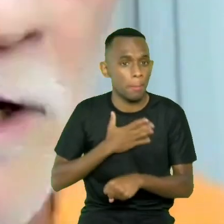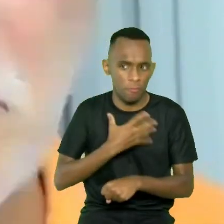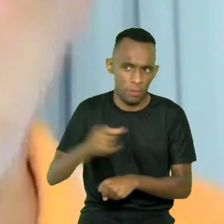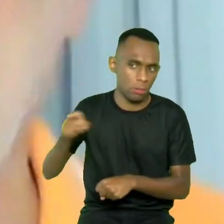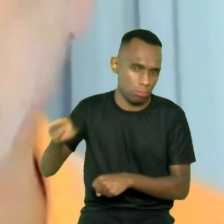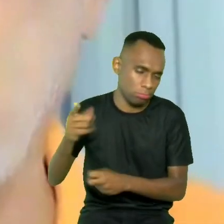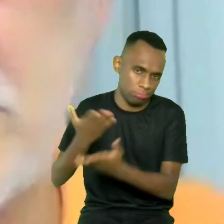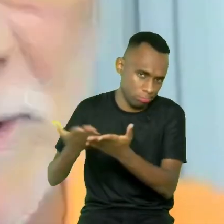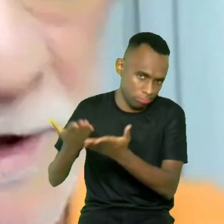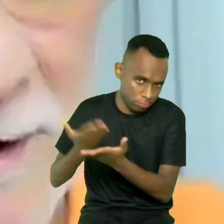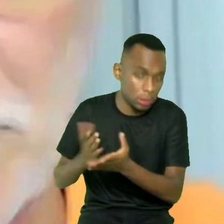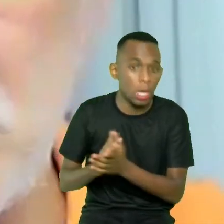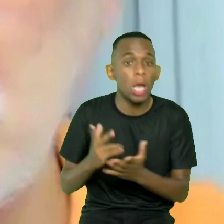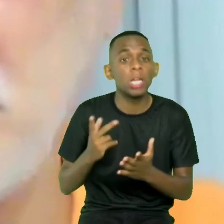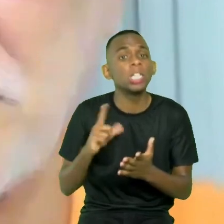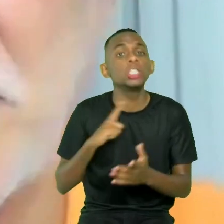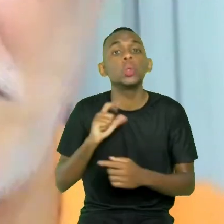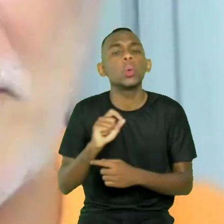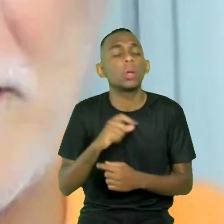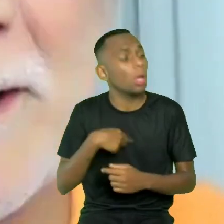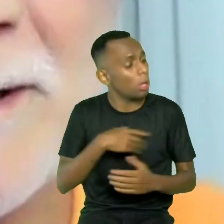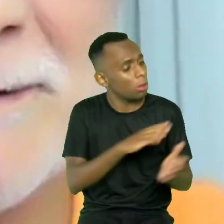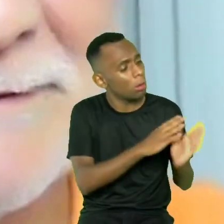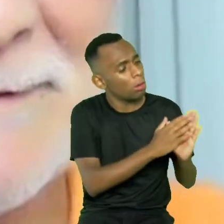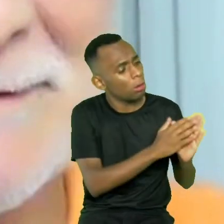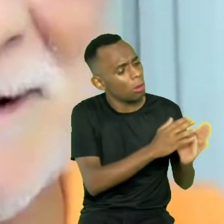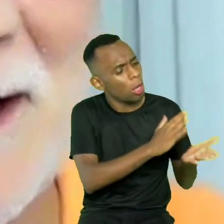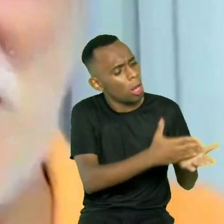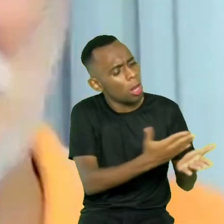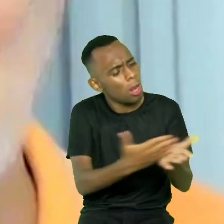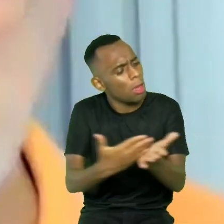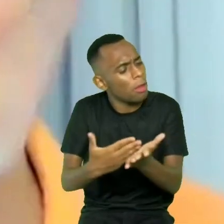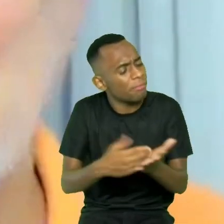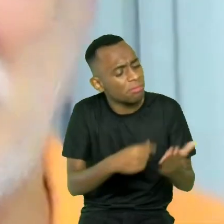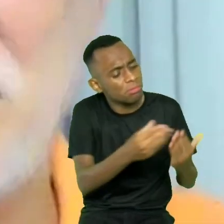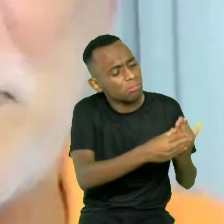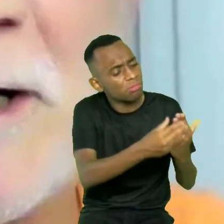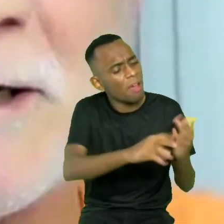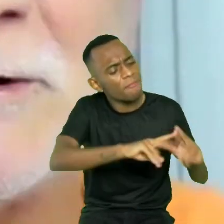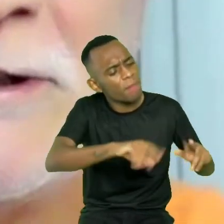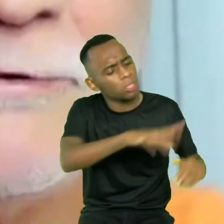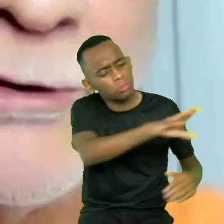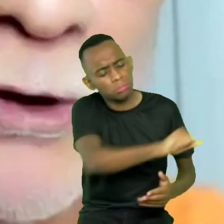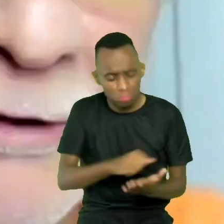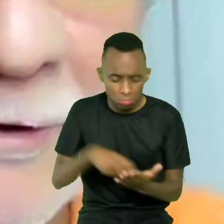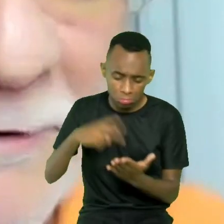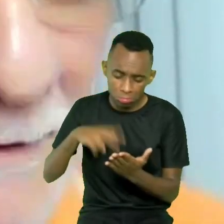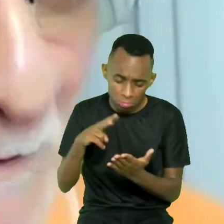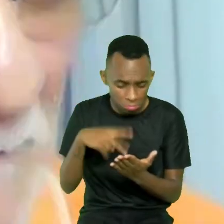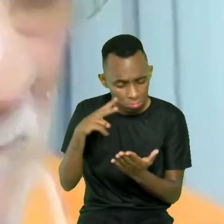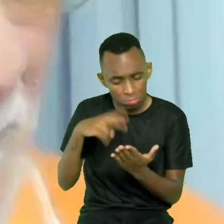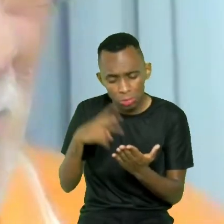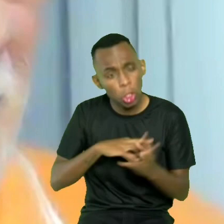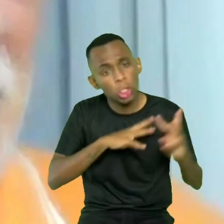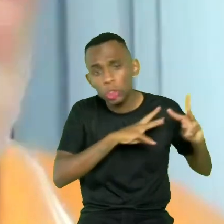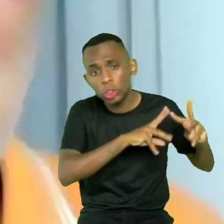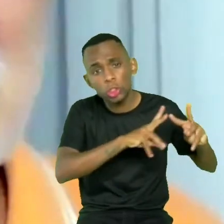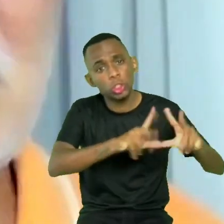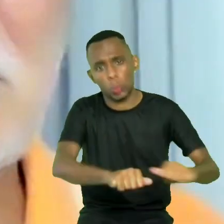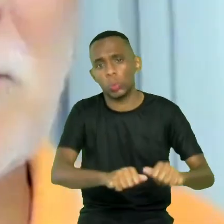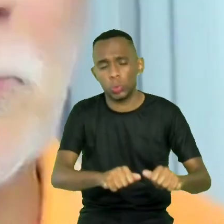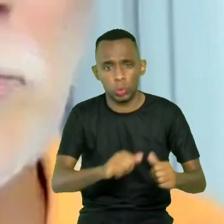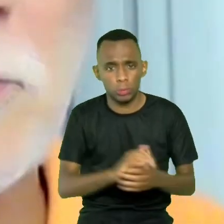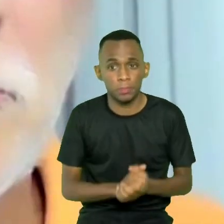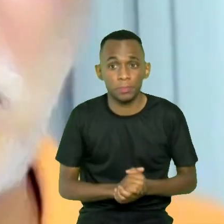E o que que tinha para fazer? Tinha aquele monte de livro lá para ler, né? Aí eu fiquei lendo, aí devorei aqueles livros todos. Na